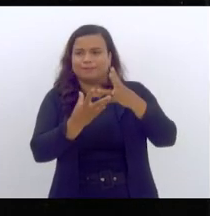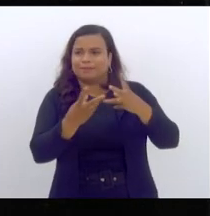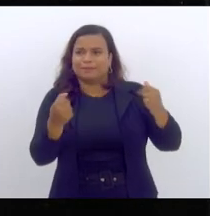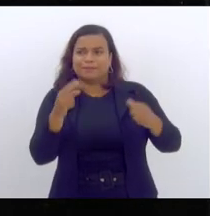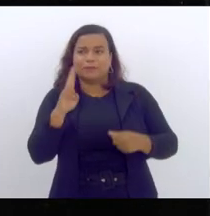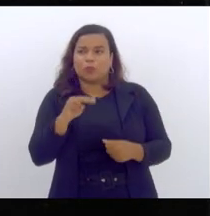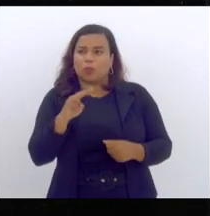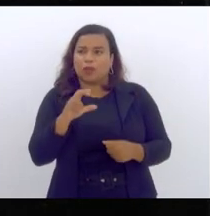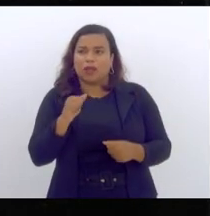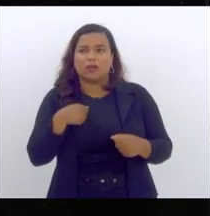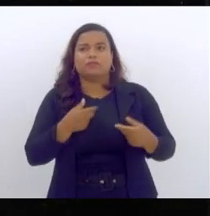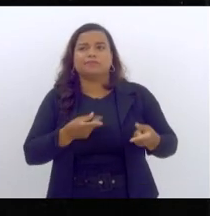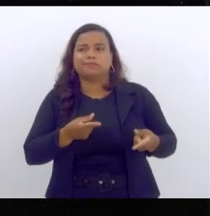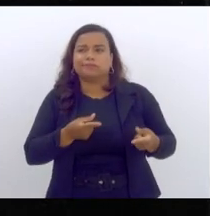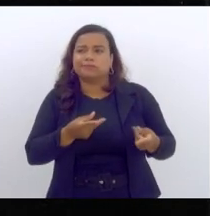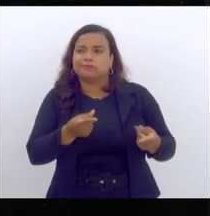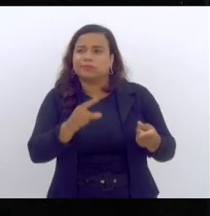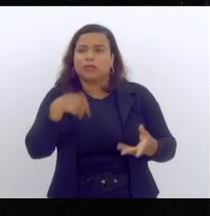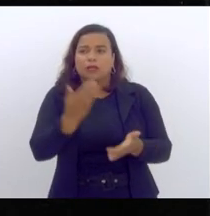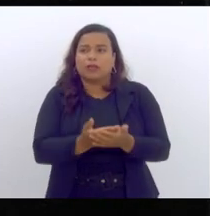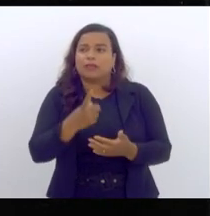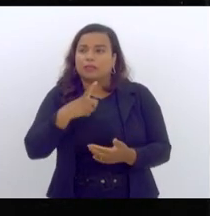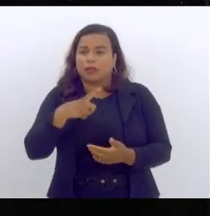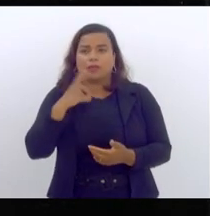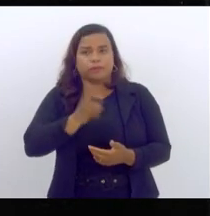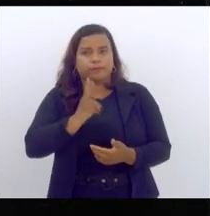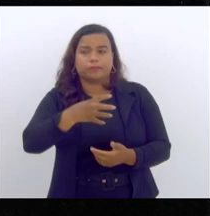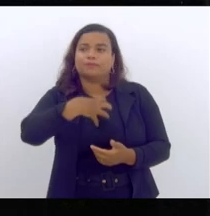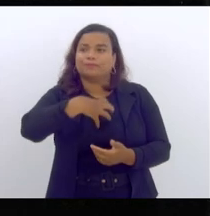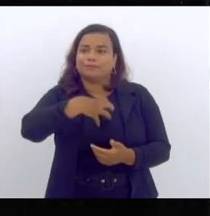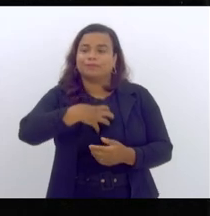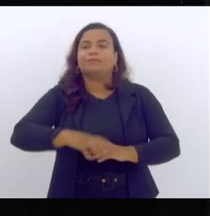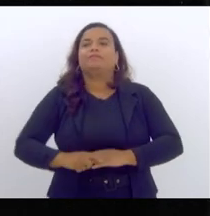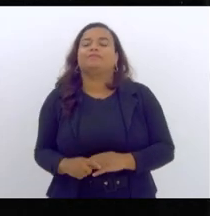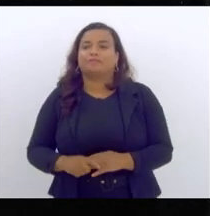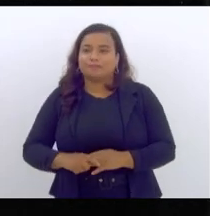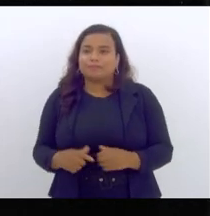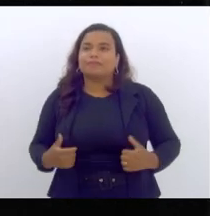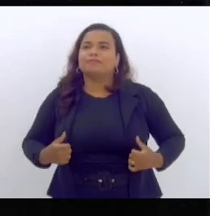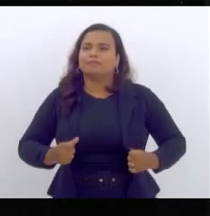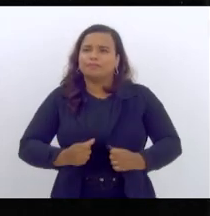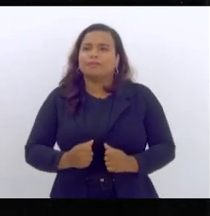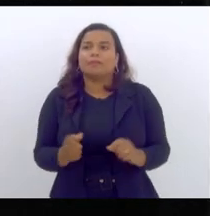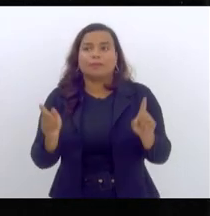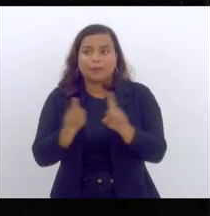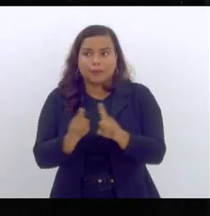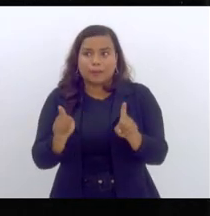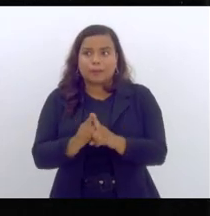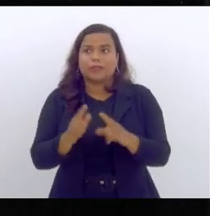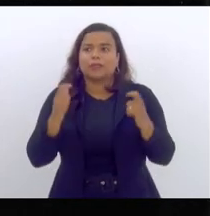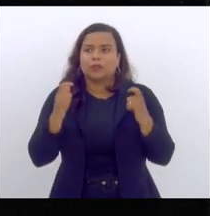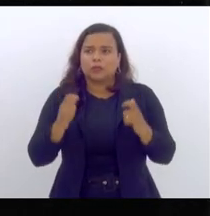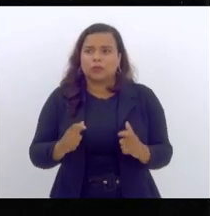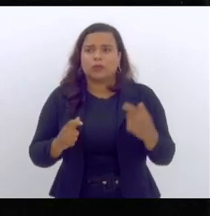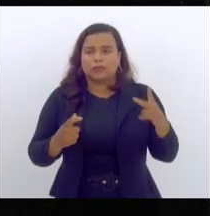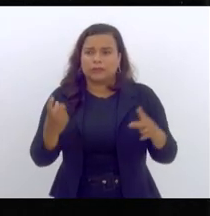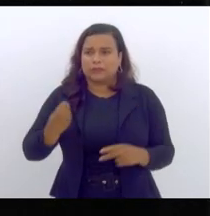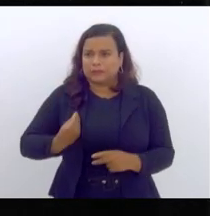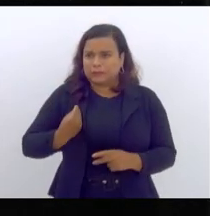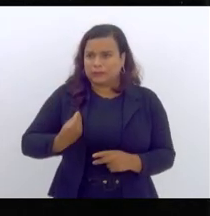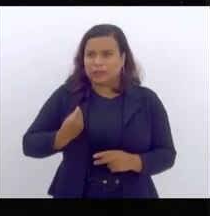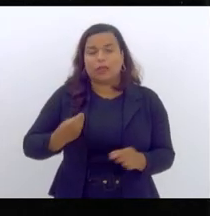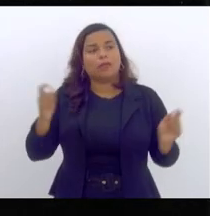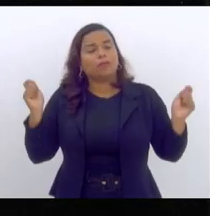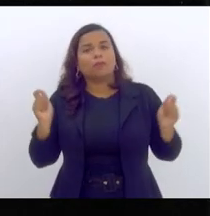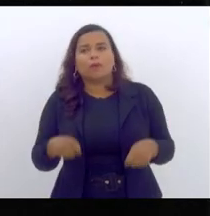eu tenho até presente data e onde ele estiver que ele possa